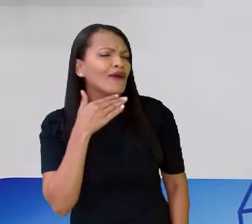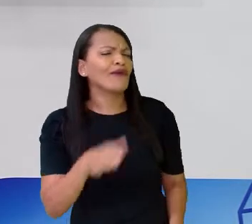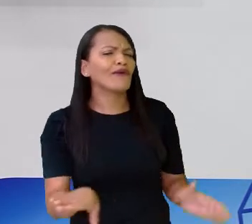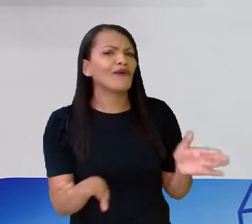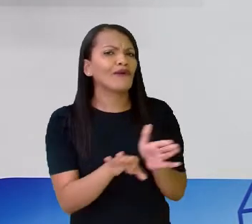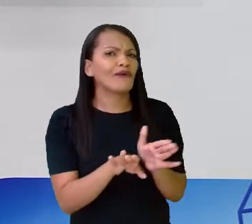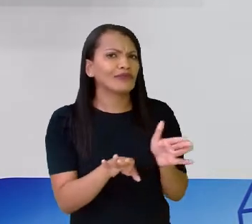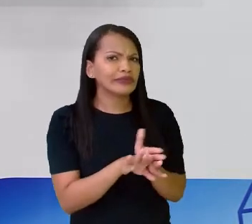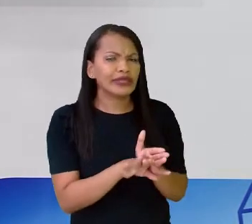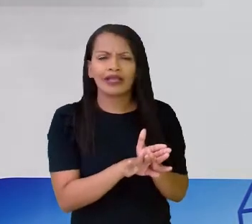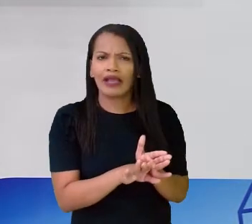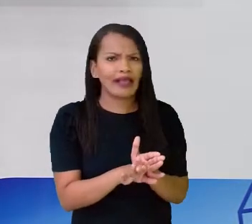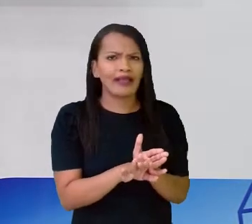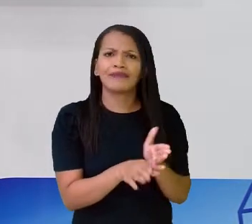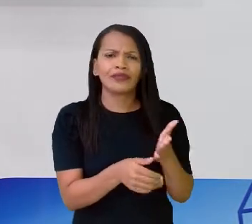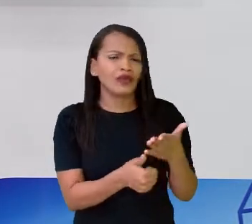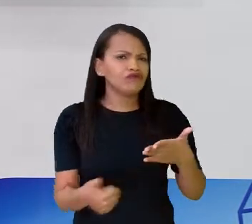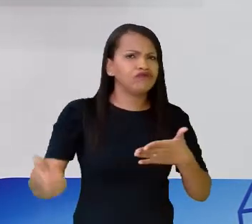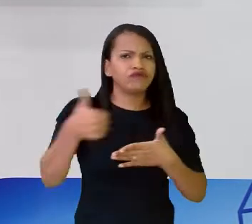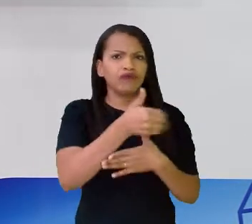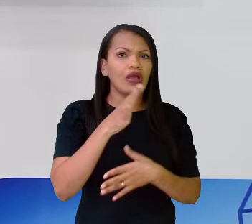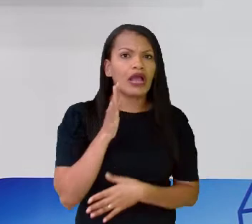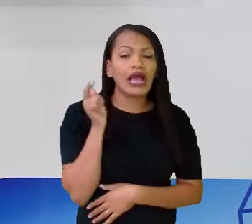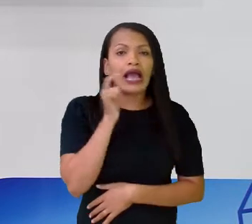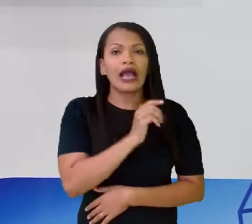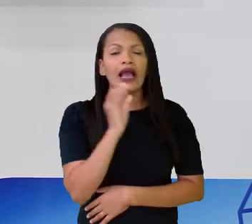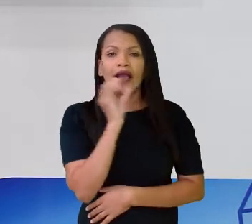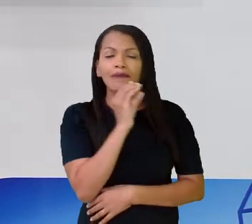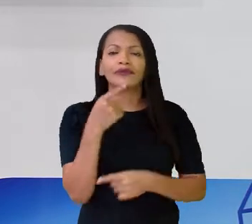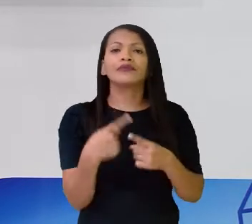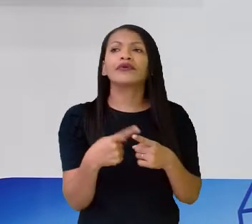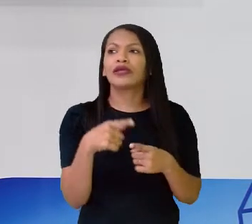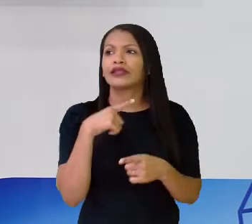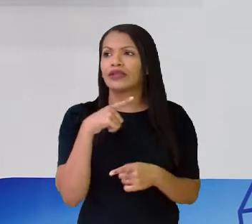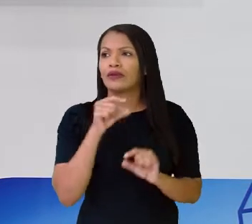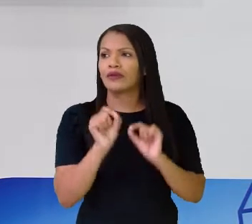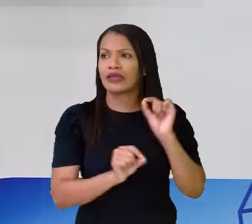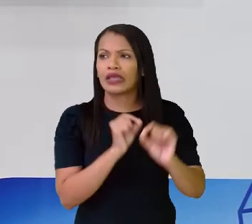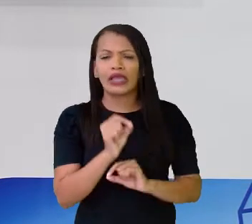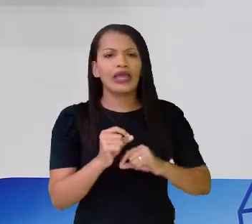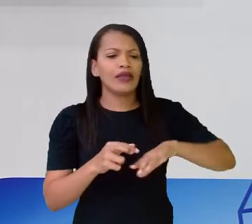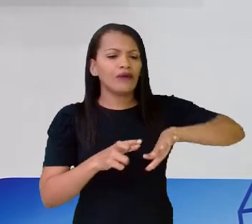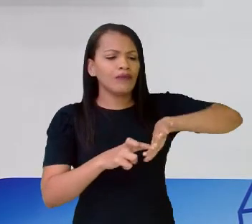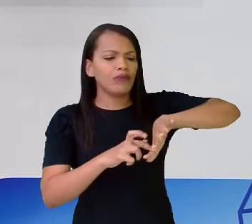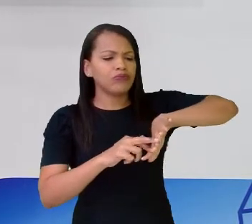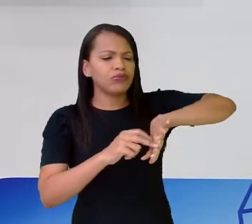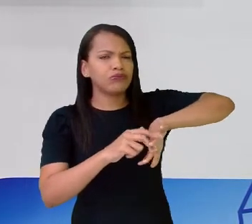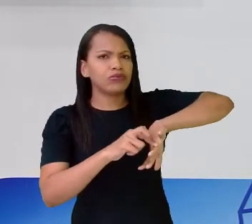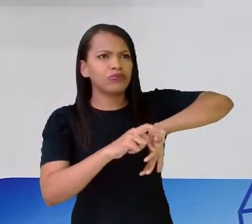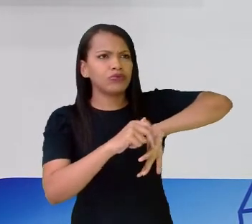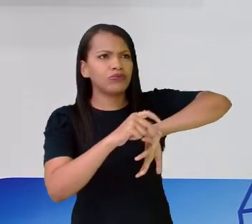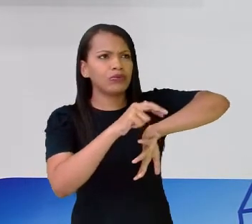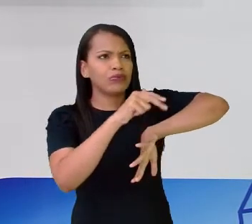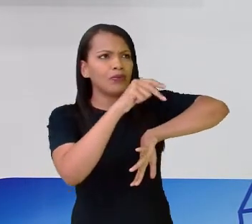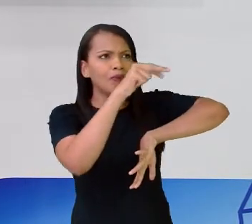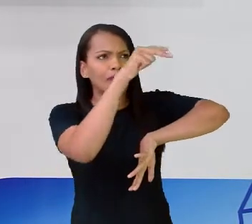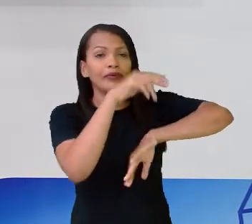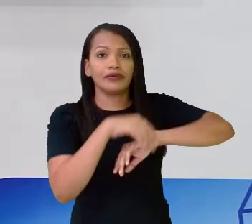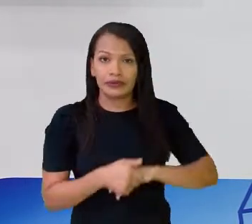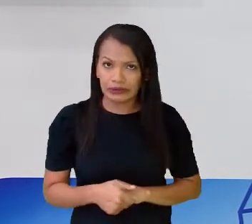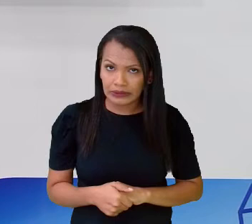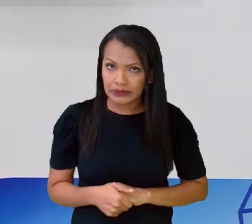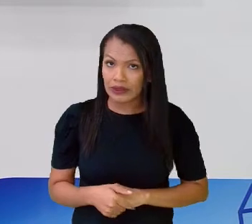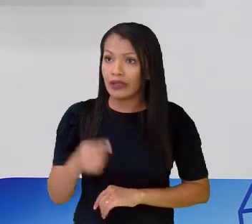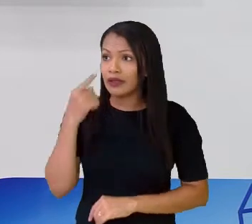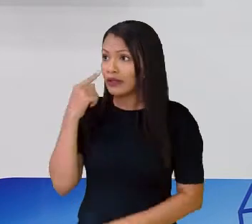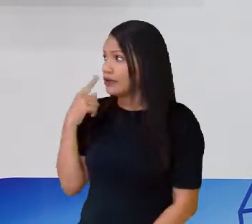conseguir chegar no topo mais facilmente, porque eles têm escadas maiores. E essa imagem mostra o quê? Essa imagem está fazendo